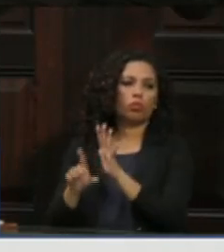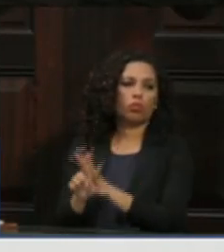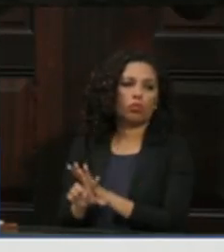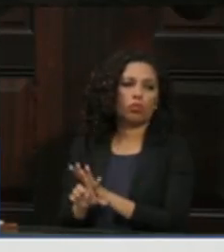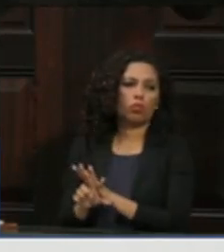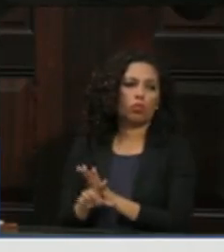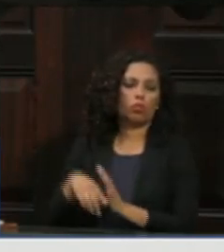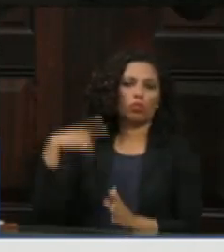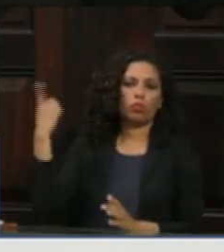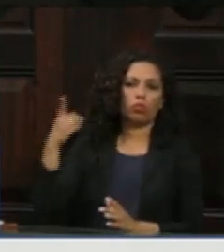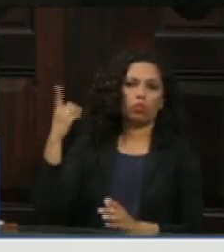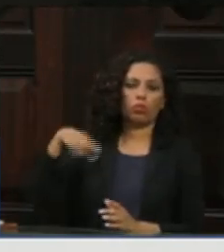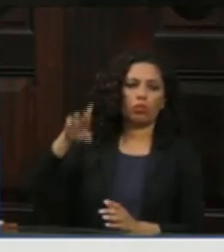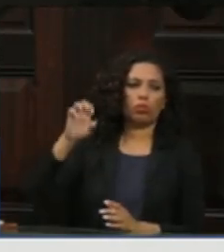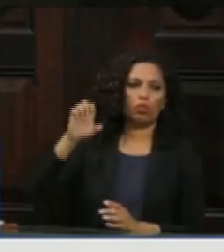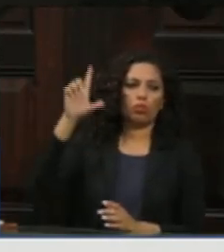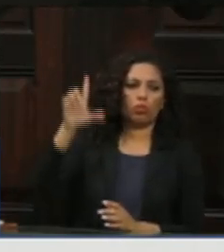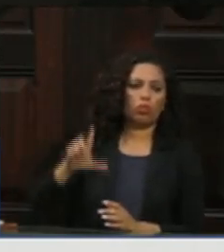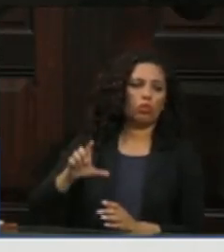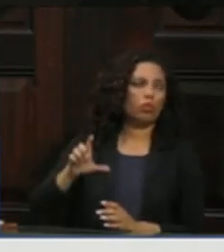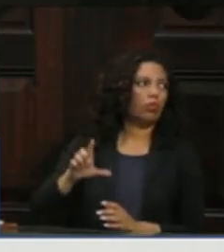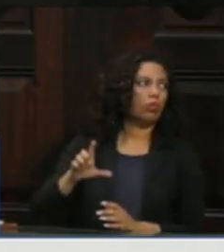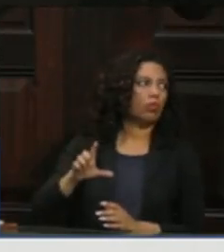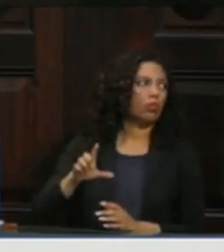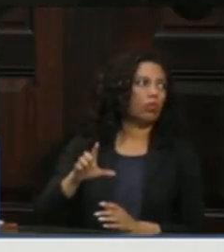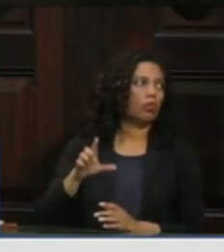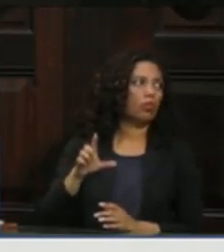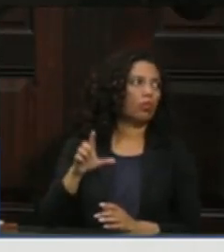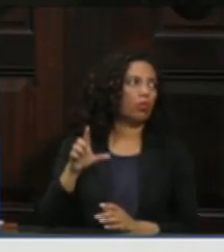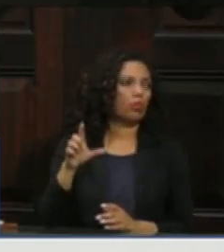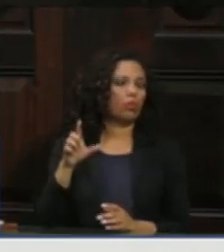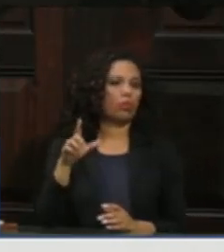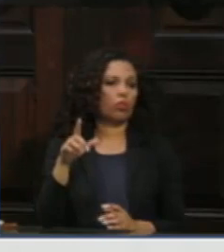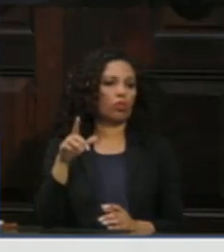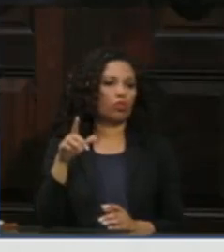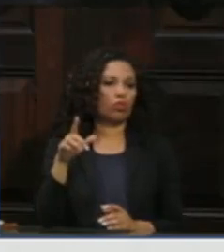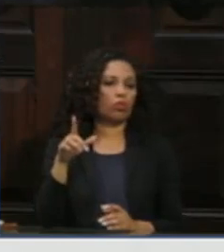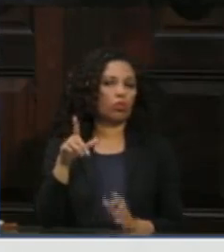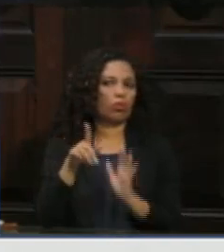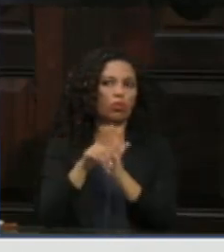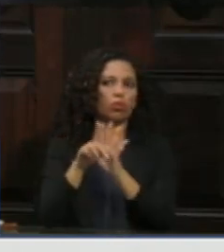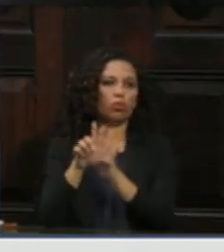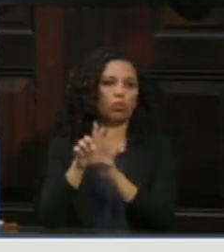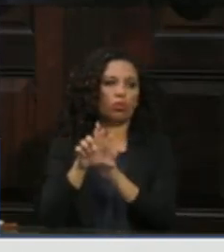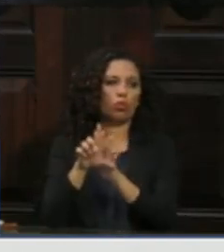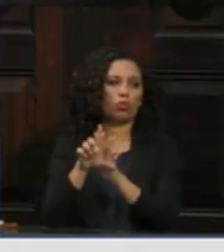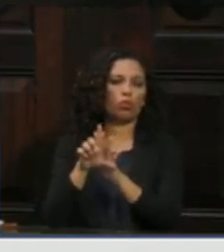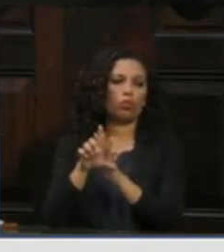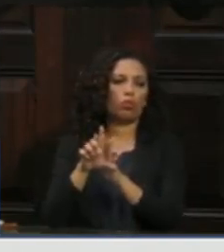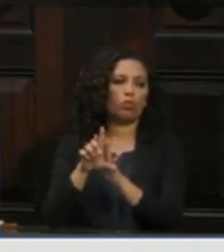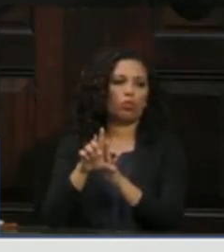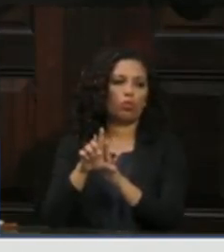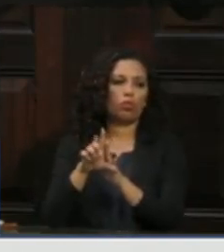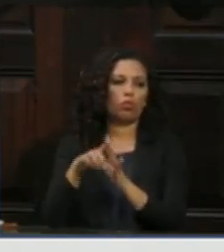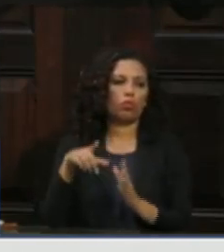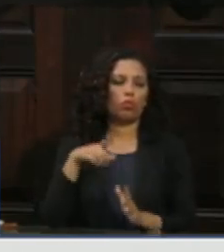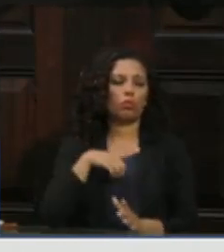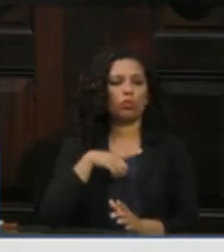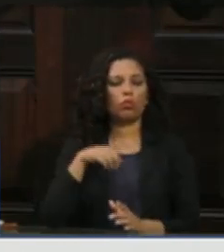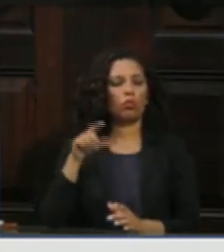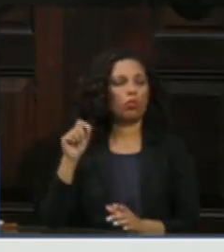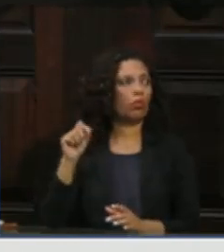gerar muito emprego, a baixo custo e de forma distributiva de renda. Então, parabéns a todos aqueles